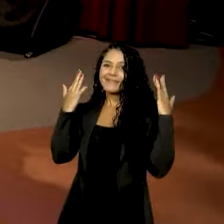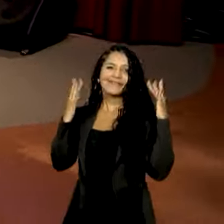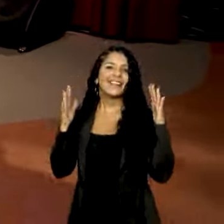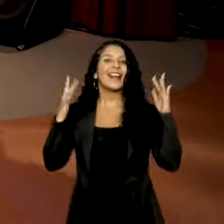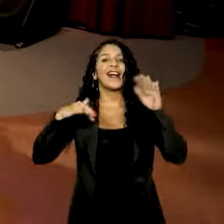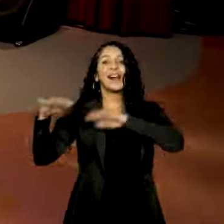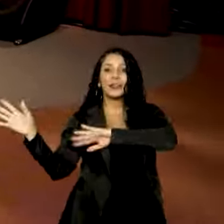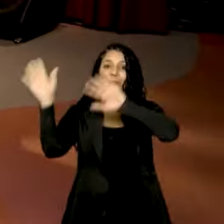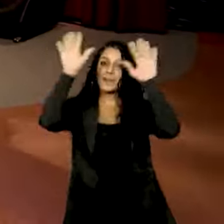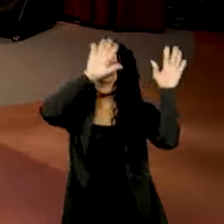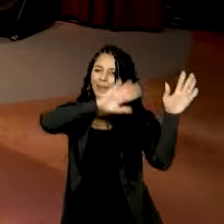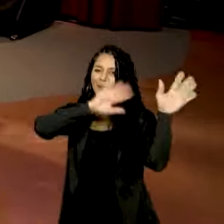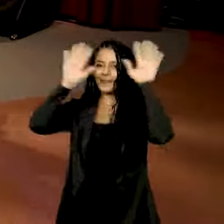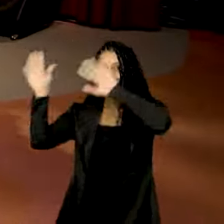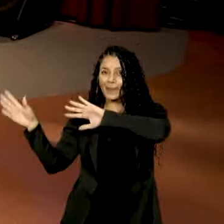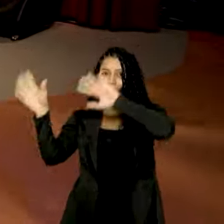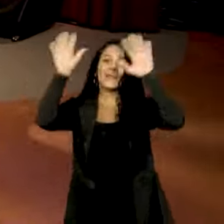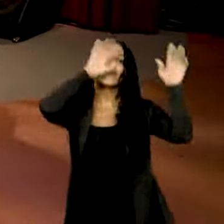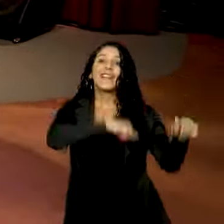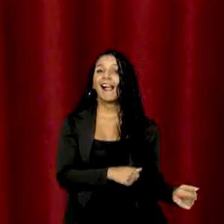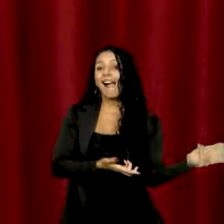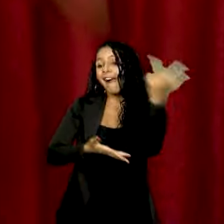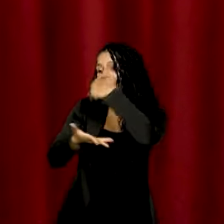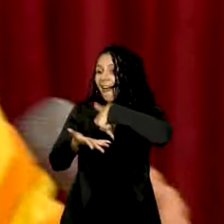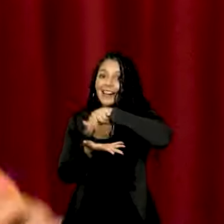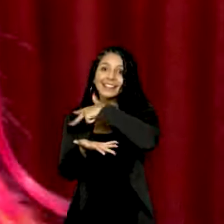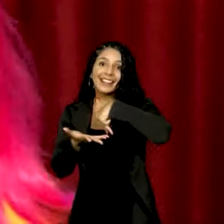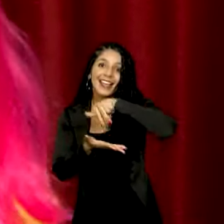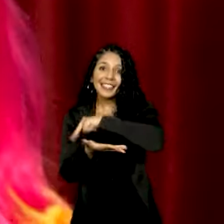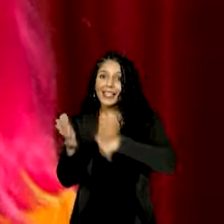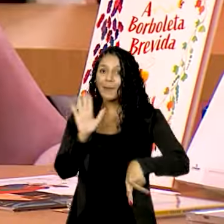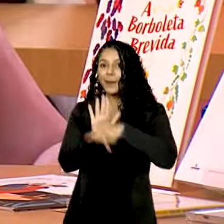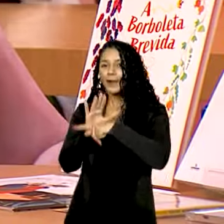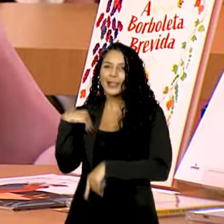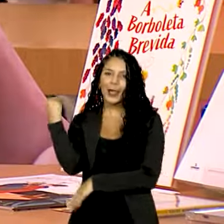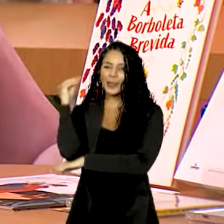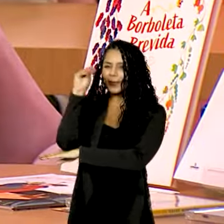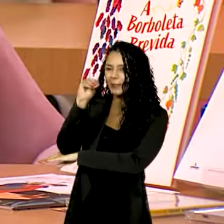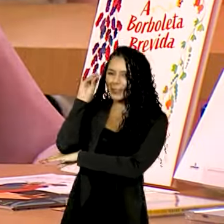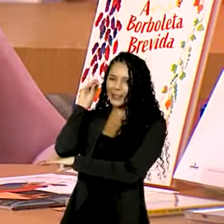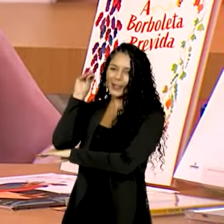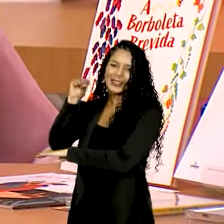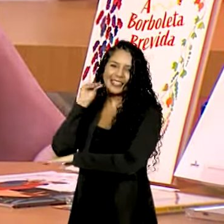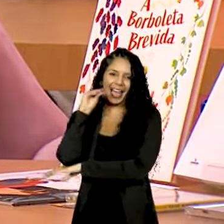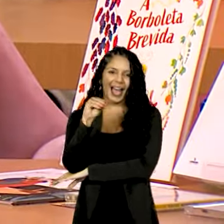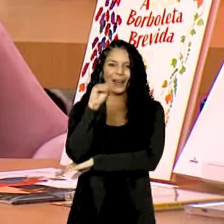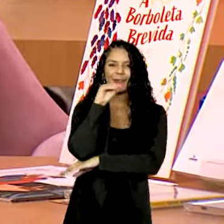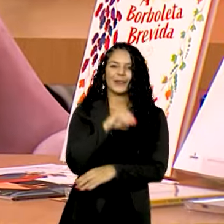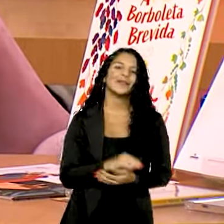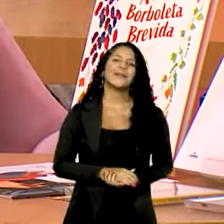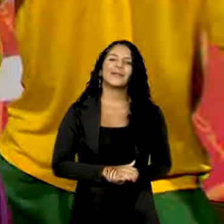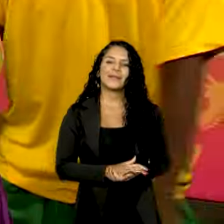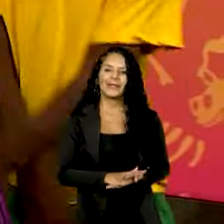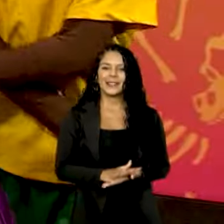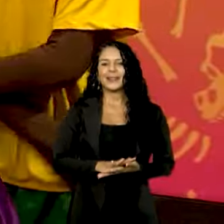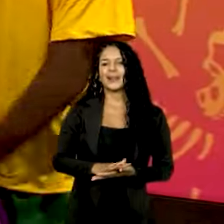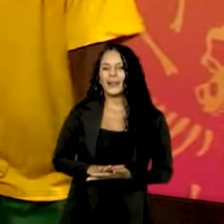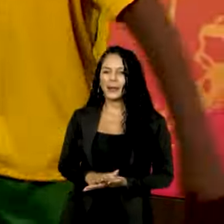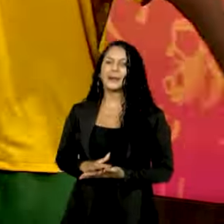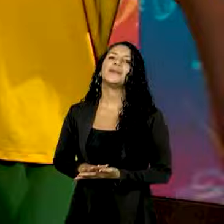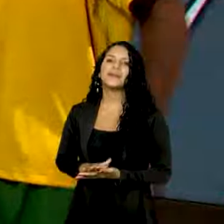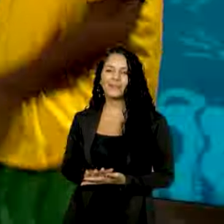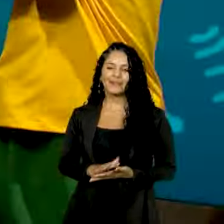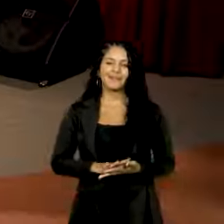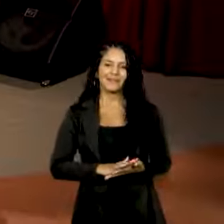Jogue as mãos pro ar, dance a dança do dinossauro.